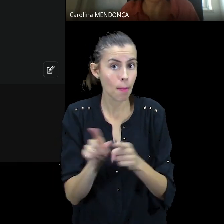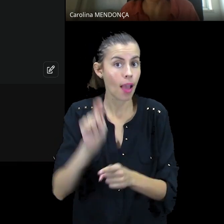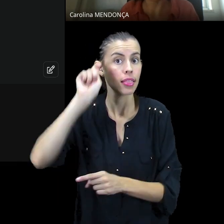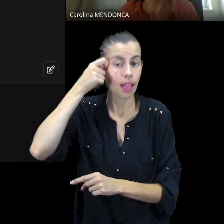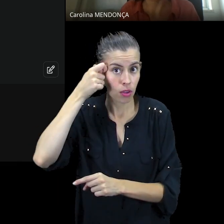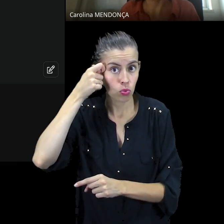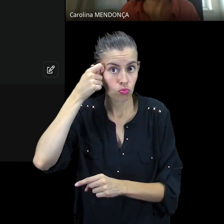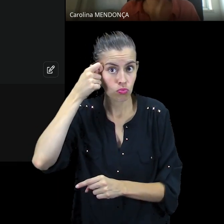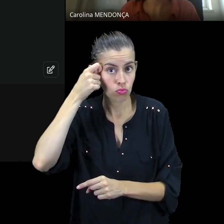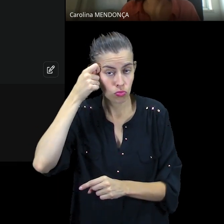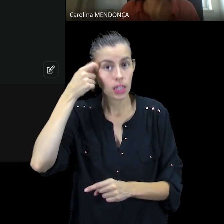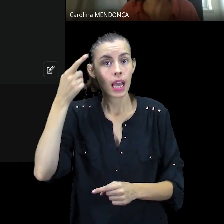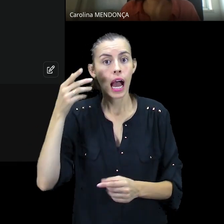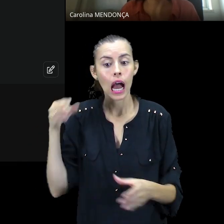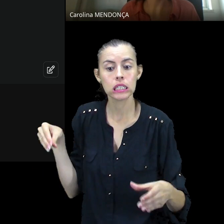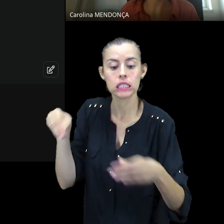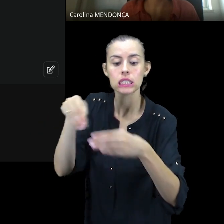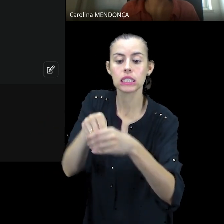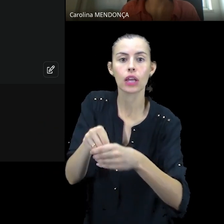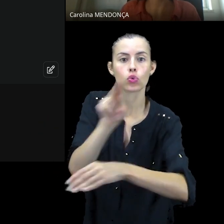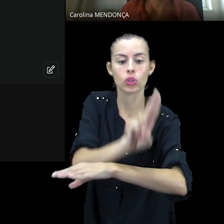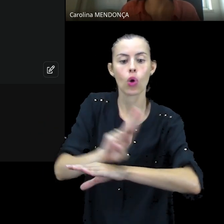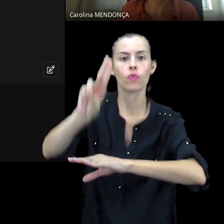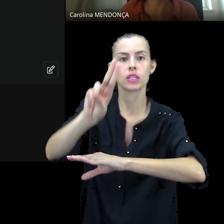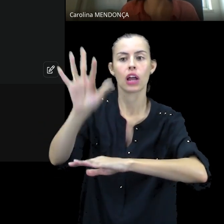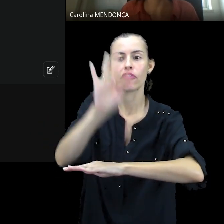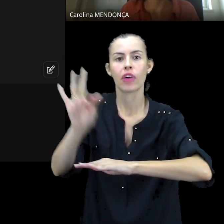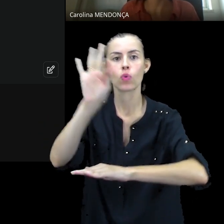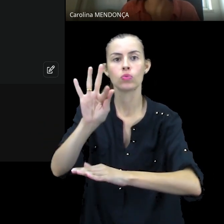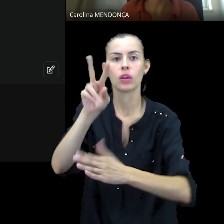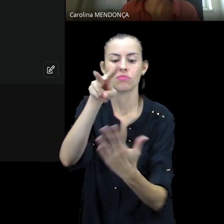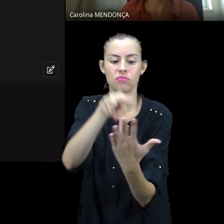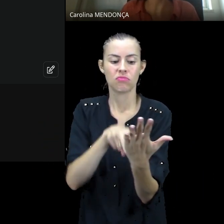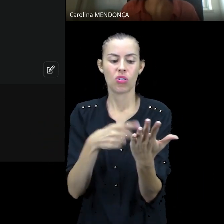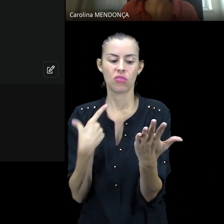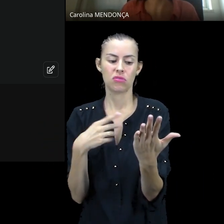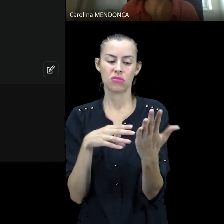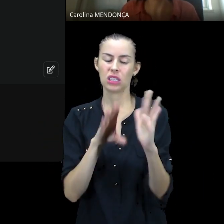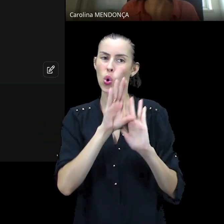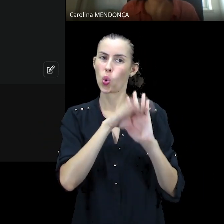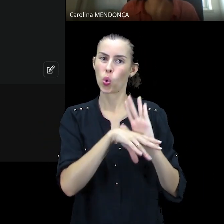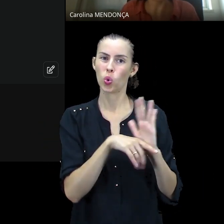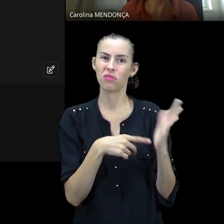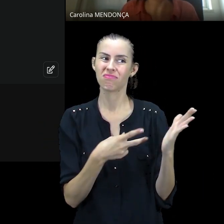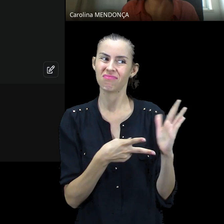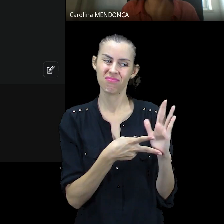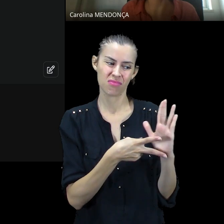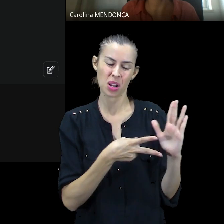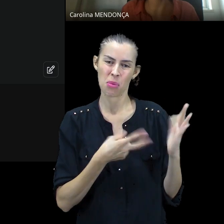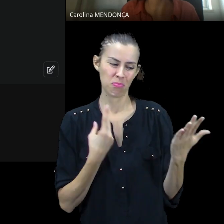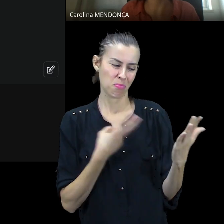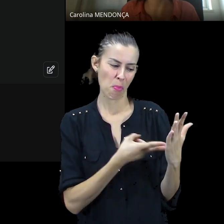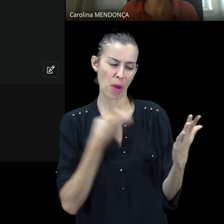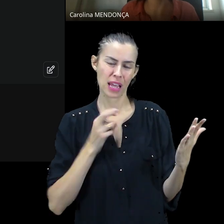que era discutida nos componentes. Então, por esse motivo, a gente também colocou que é preciso estar presente dentro da bibliografia,